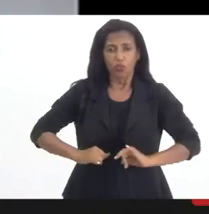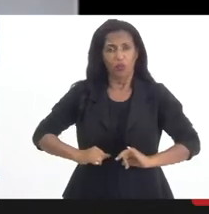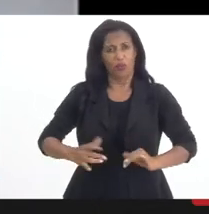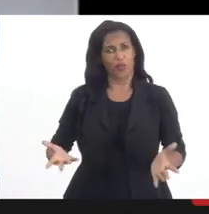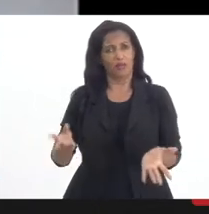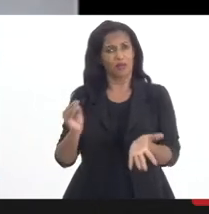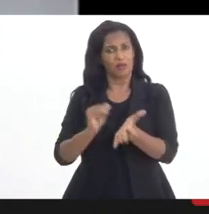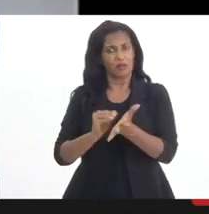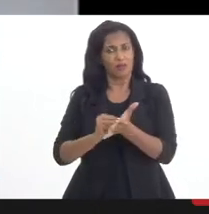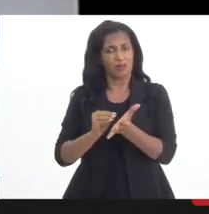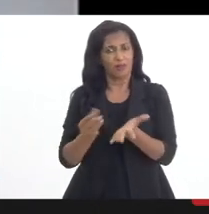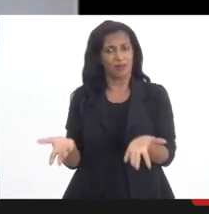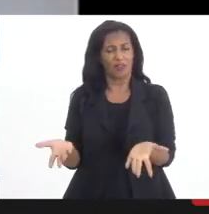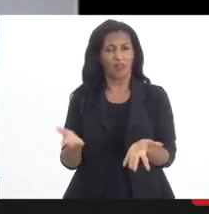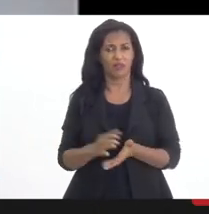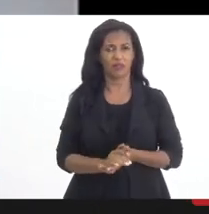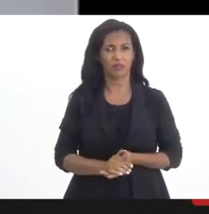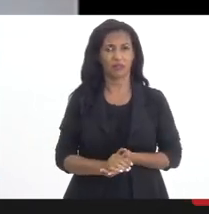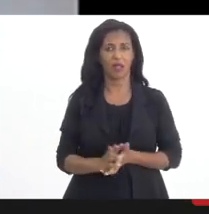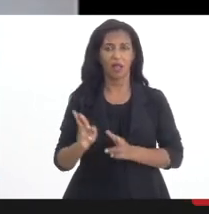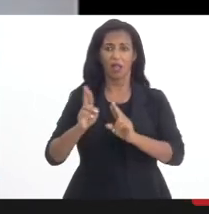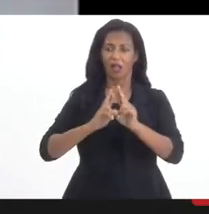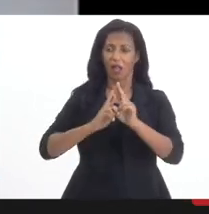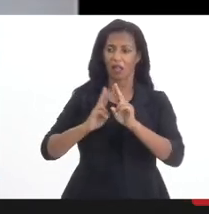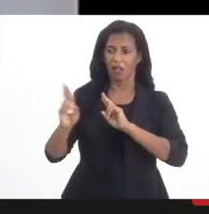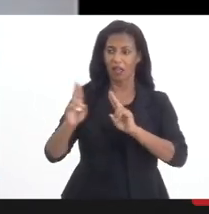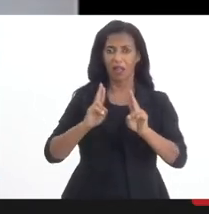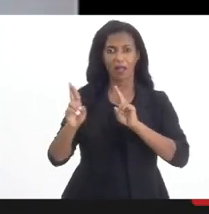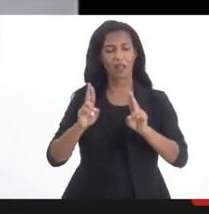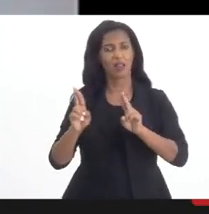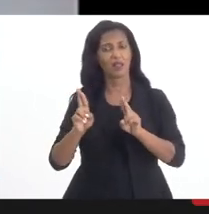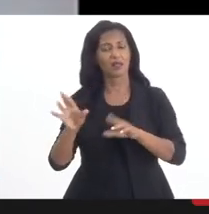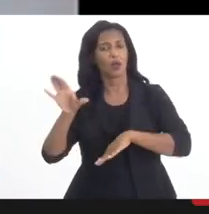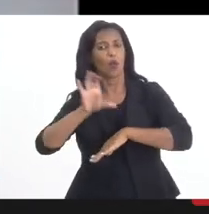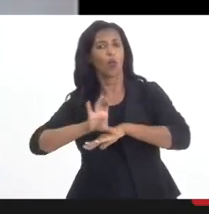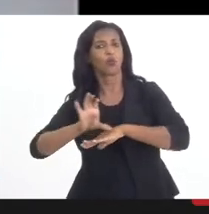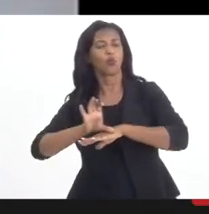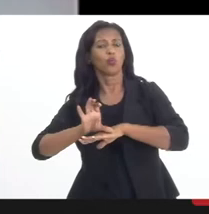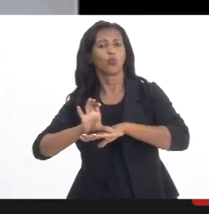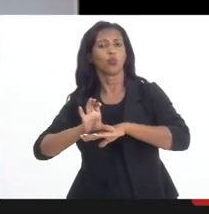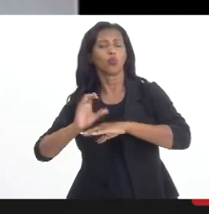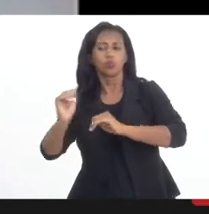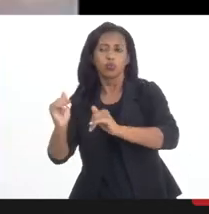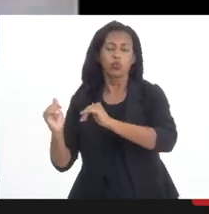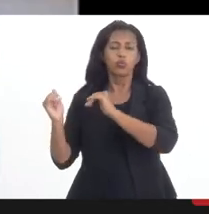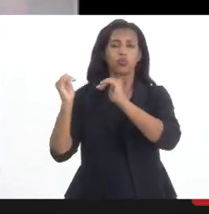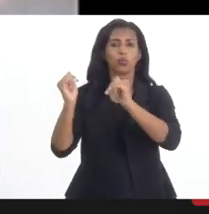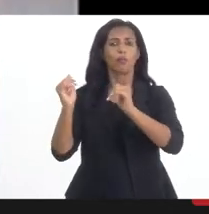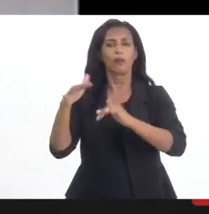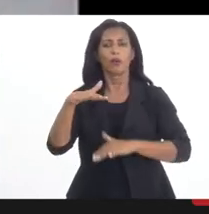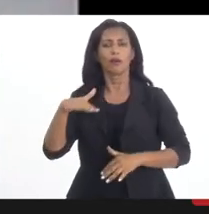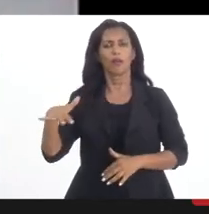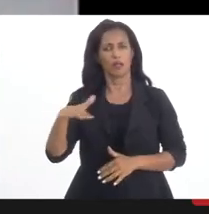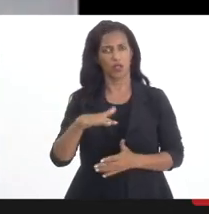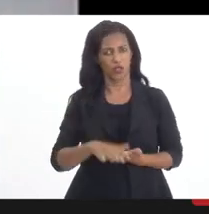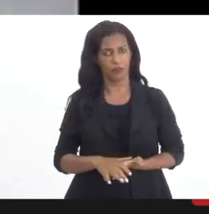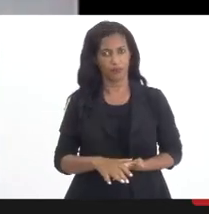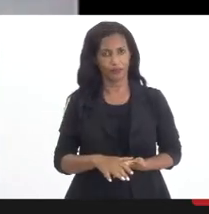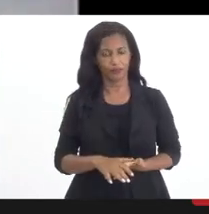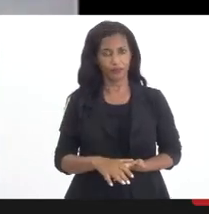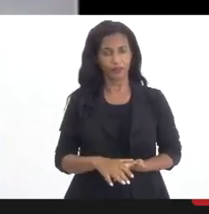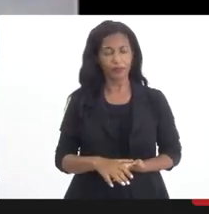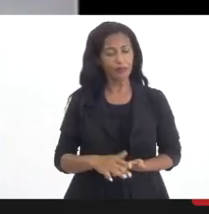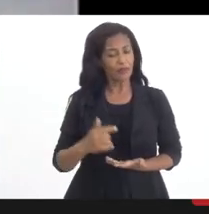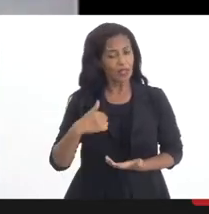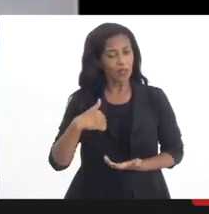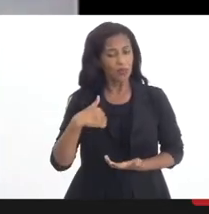descaso todo em relação ao curso, à educação superior na nossa região. E eu, para fechar, eu não consigo